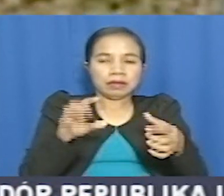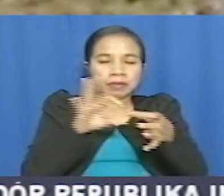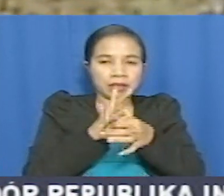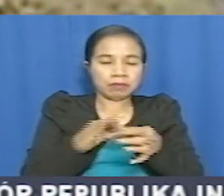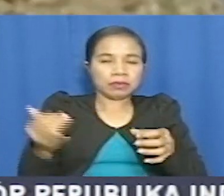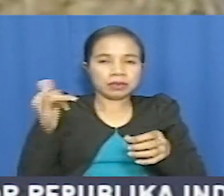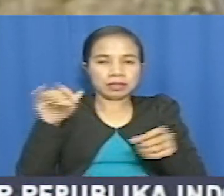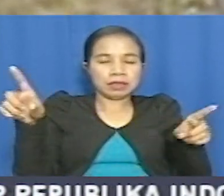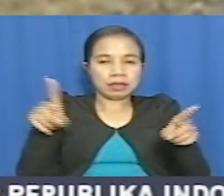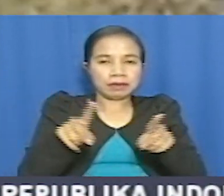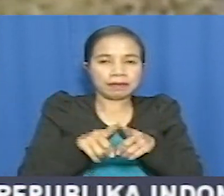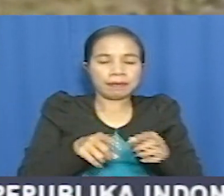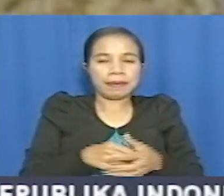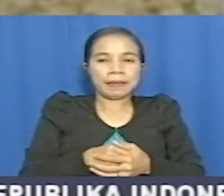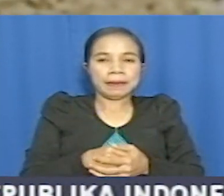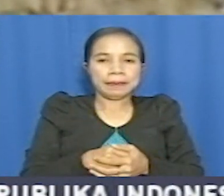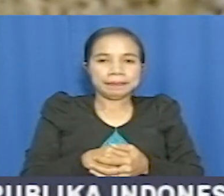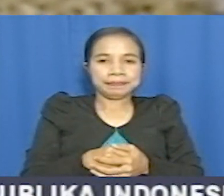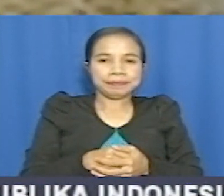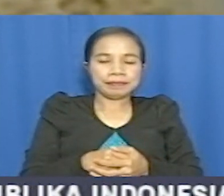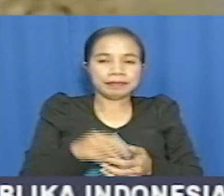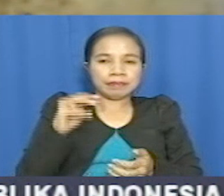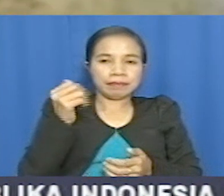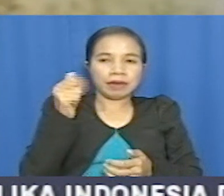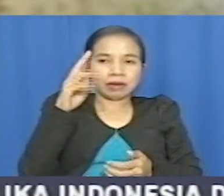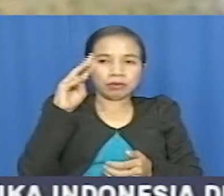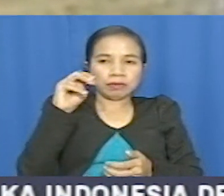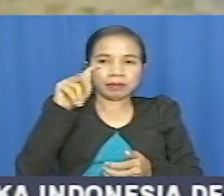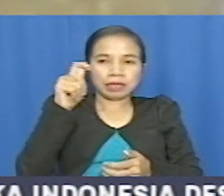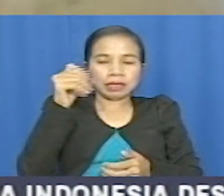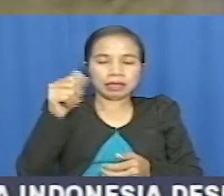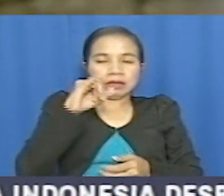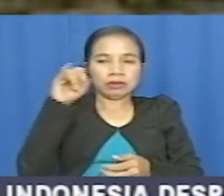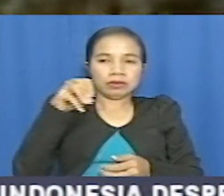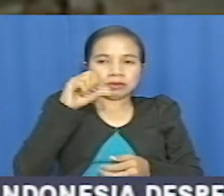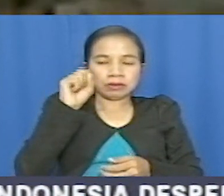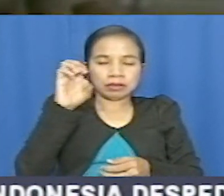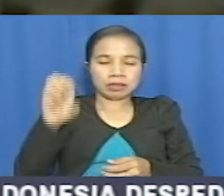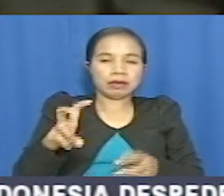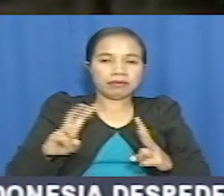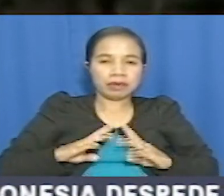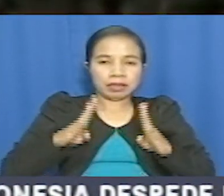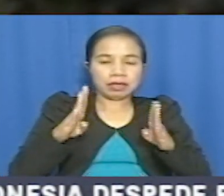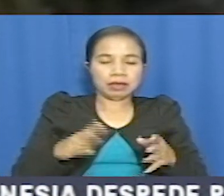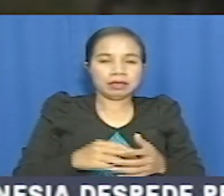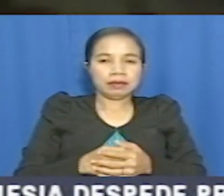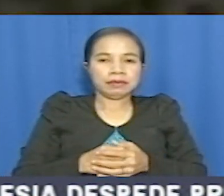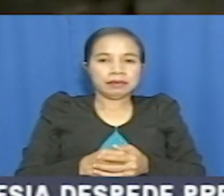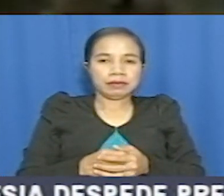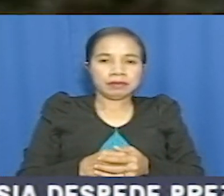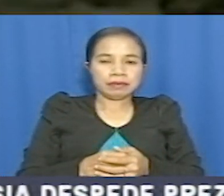reni resi, mau meta no Zuse Lemos Bou Oso. Veterano Fernando Guzmão